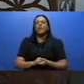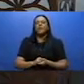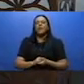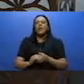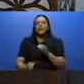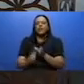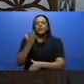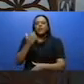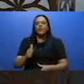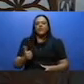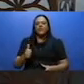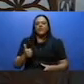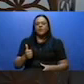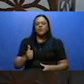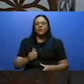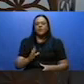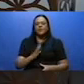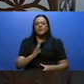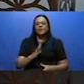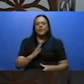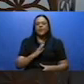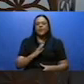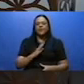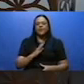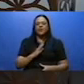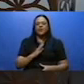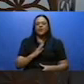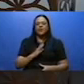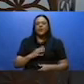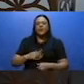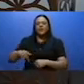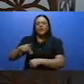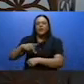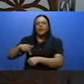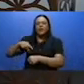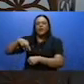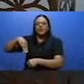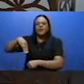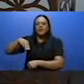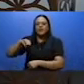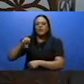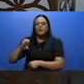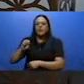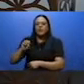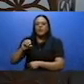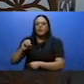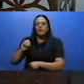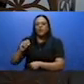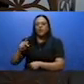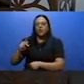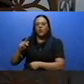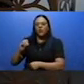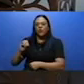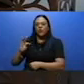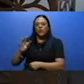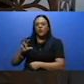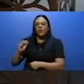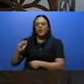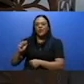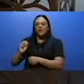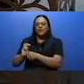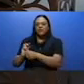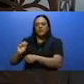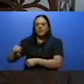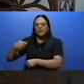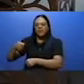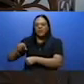primeiras cidades da Mesopotâmia. Então, tá vendo a transformação até chegar na cidade? É importante